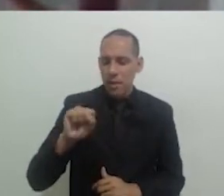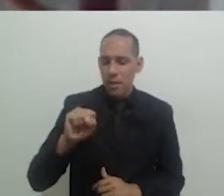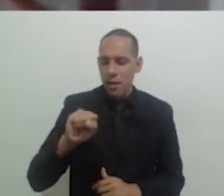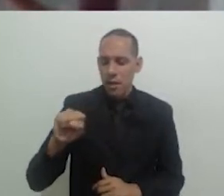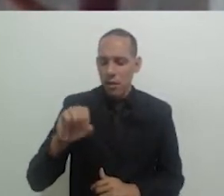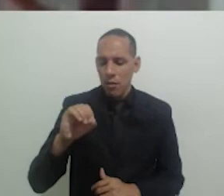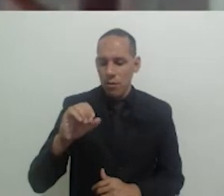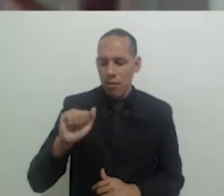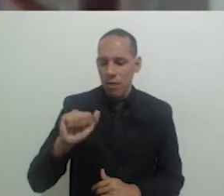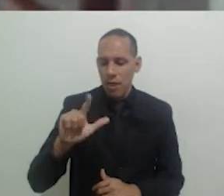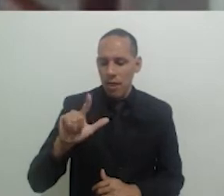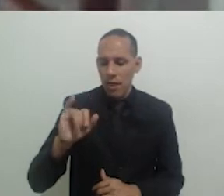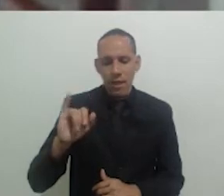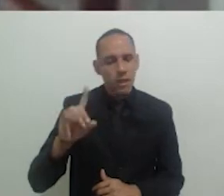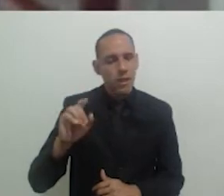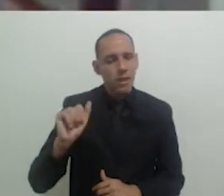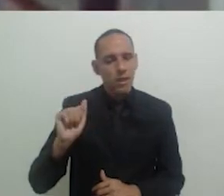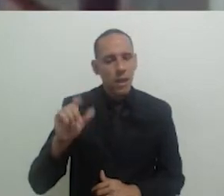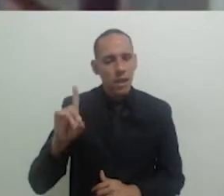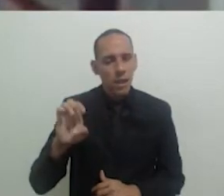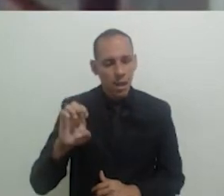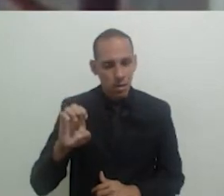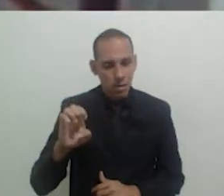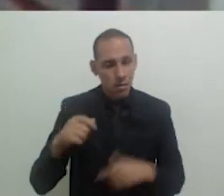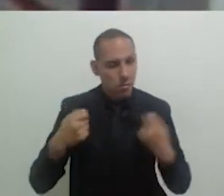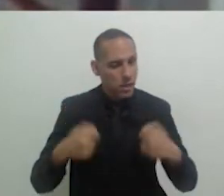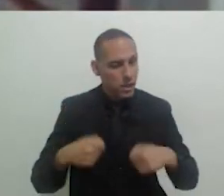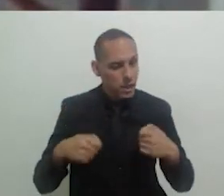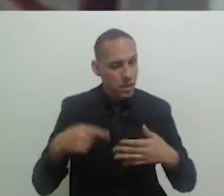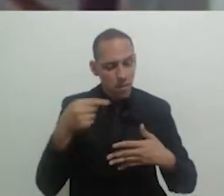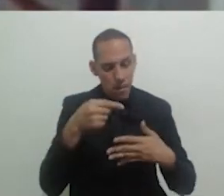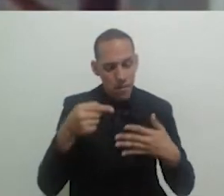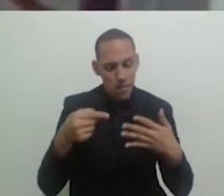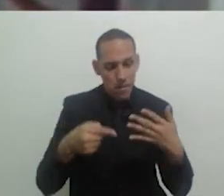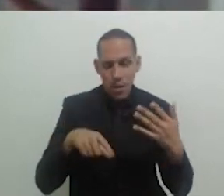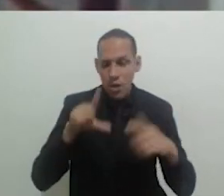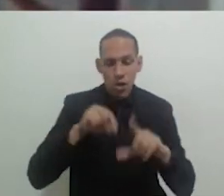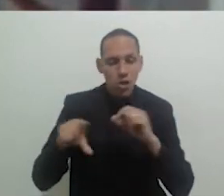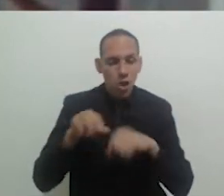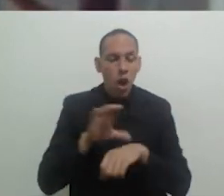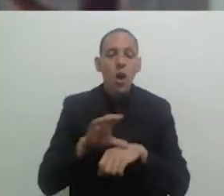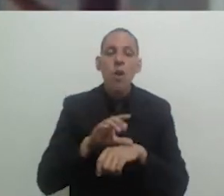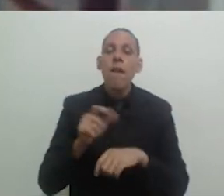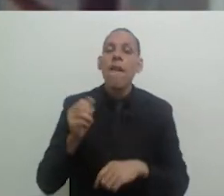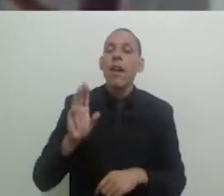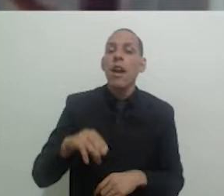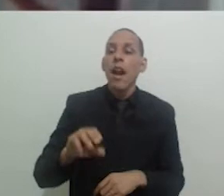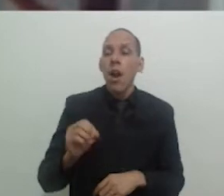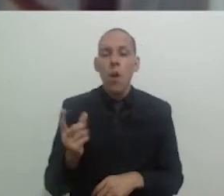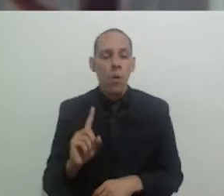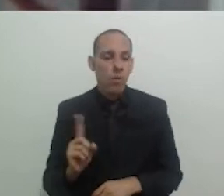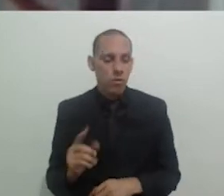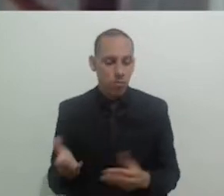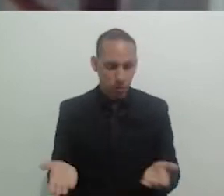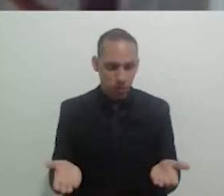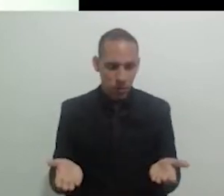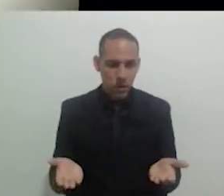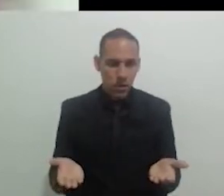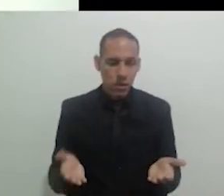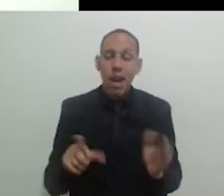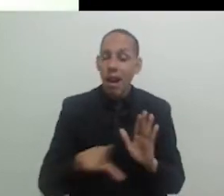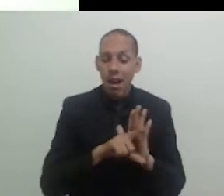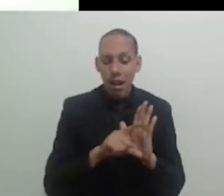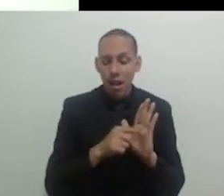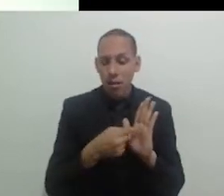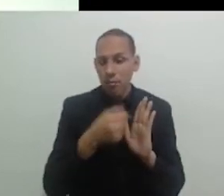Deve haver algum critério para escolher quem vai fazer o curso ou não. Mas a lei diz, a lei ela diz, tem que